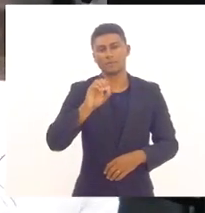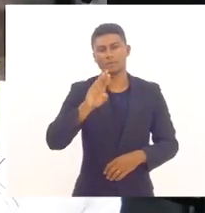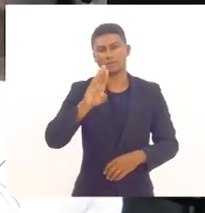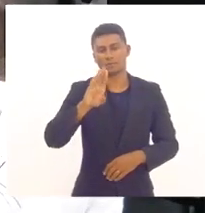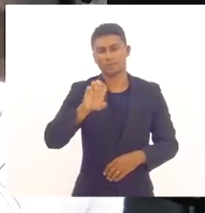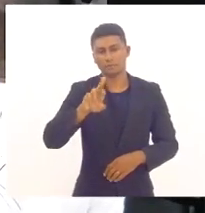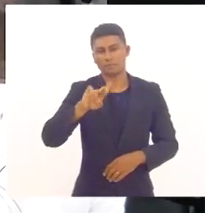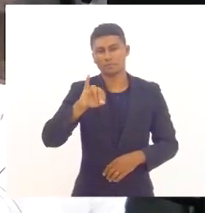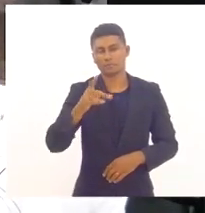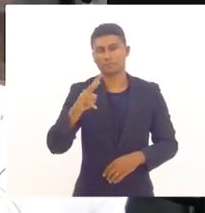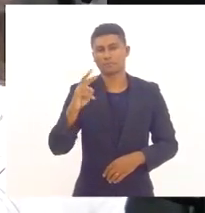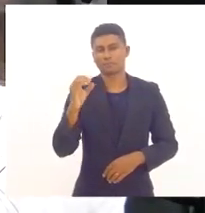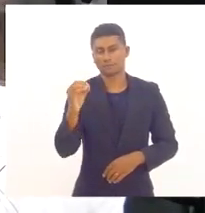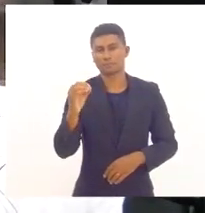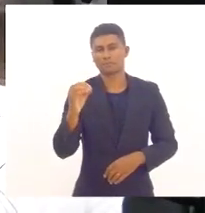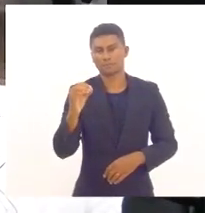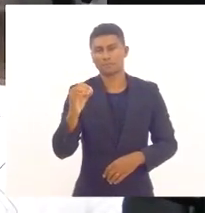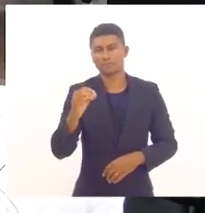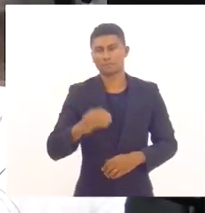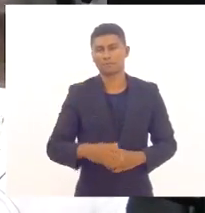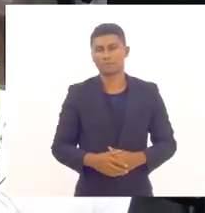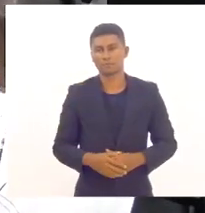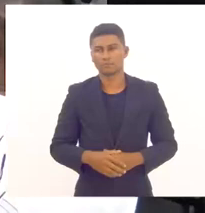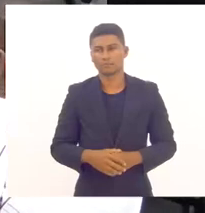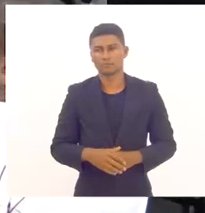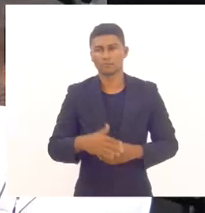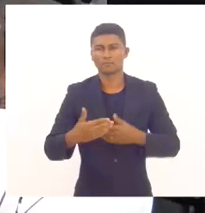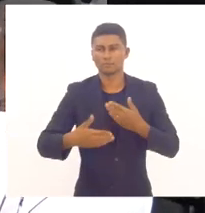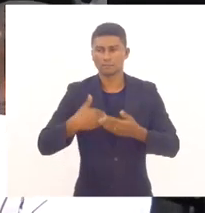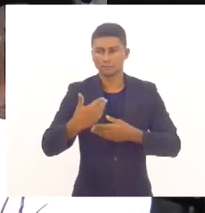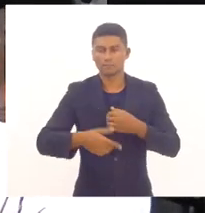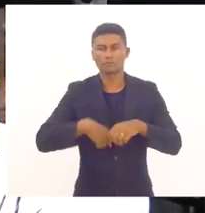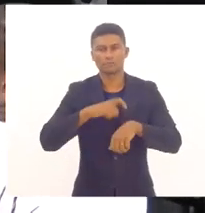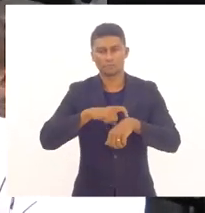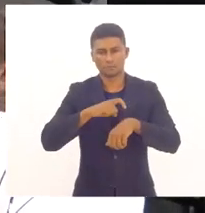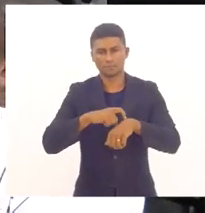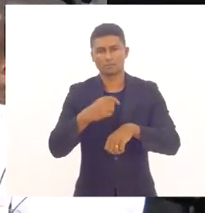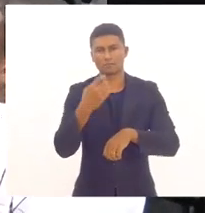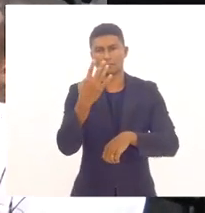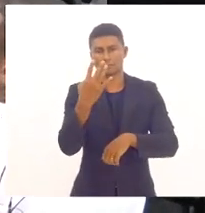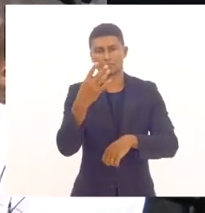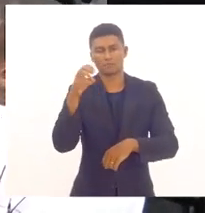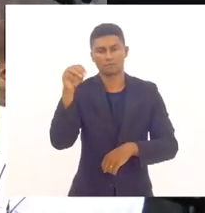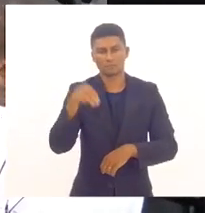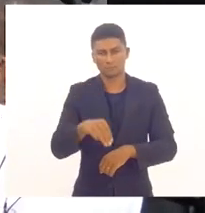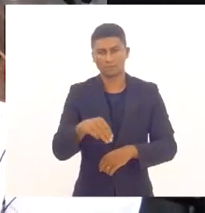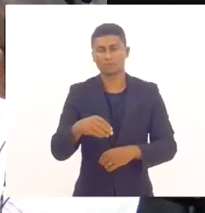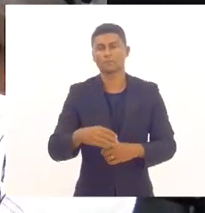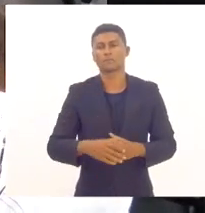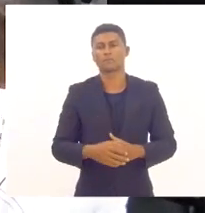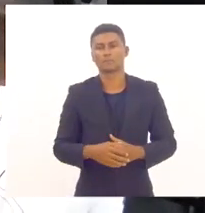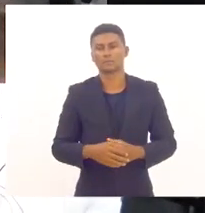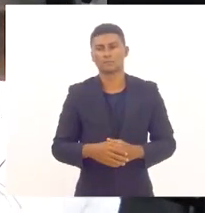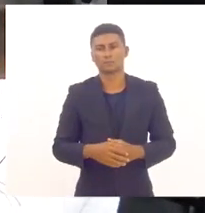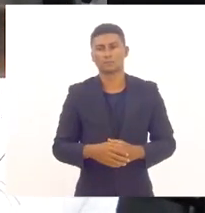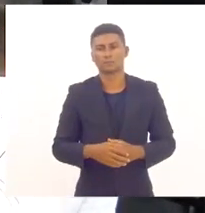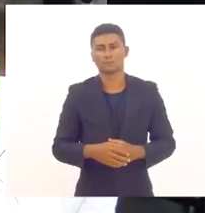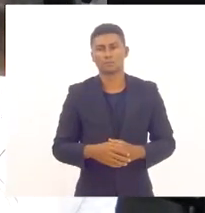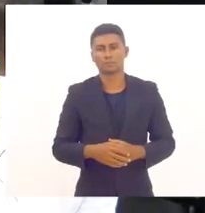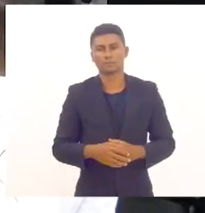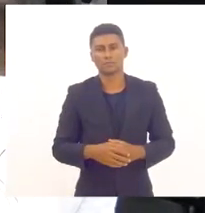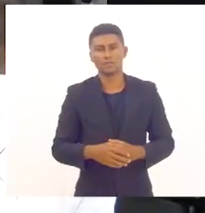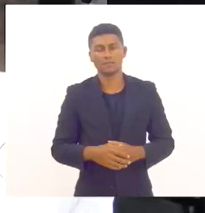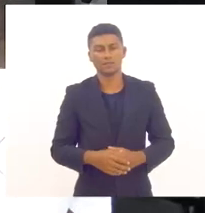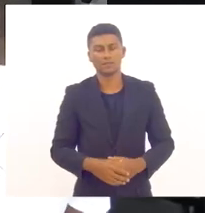Que aí meu tempo ia passar depois a maior parte do tempo, que são 4 minutos, depois da minha fala aqui.